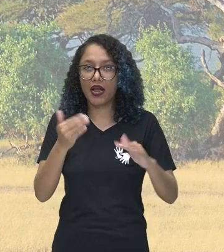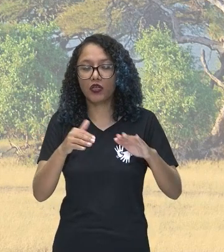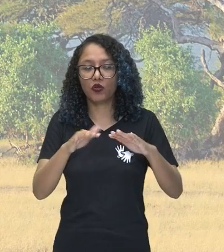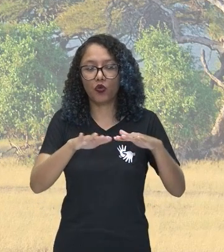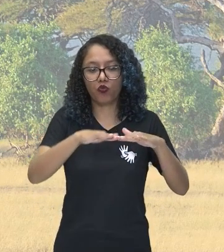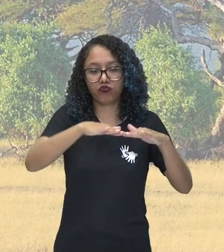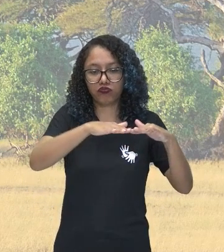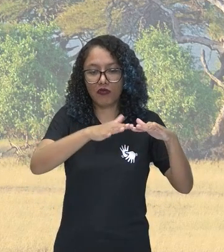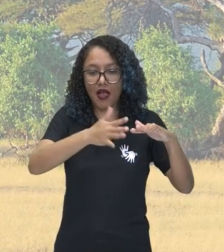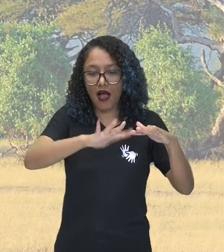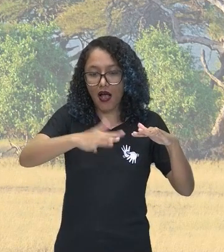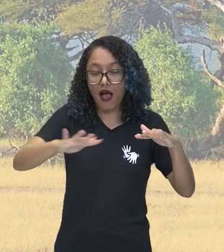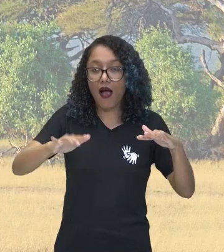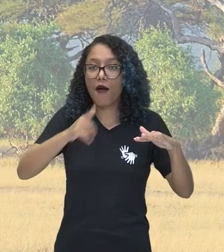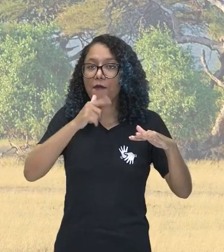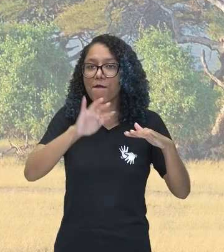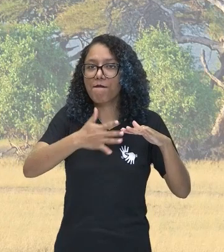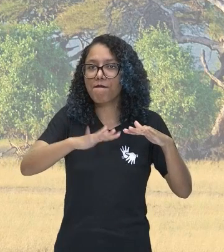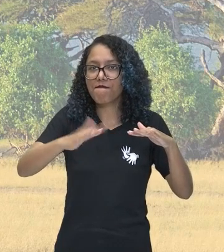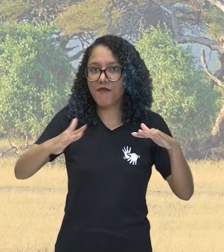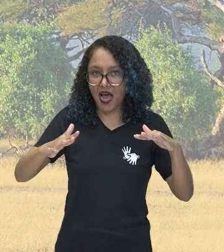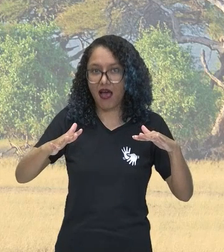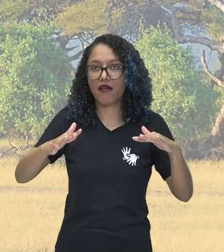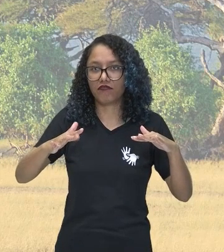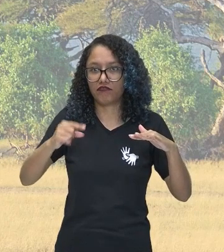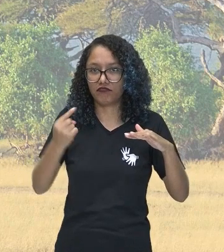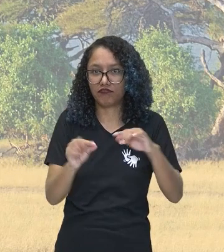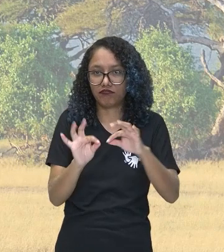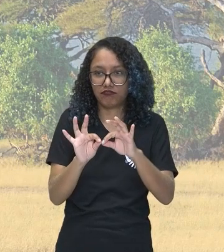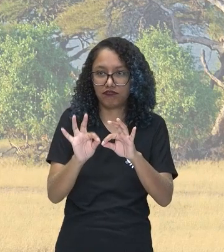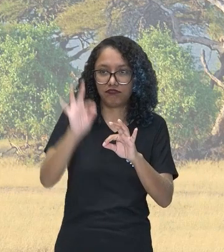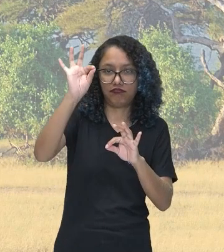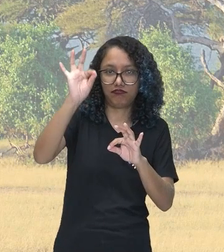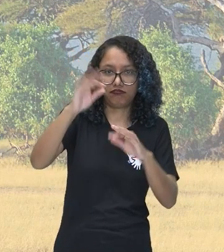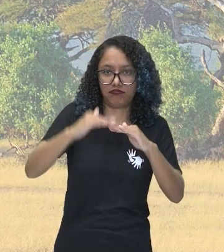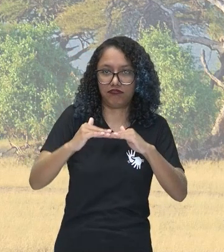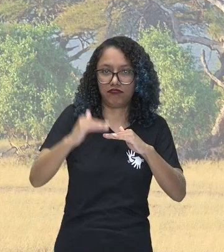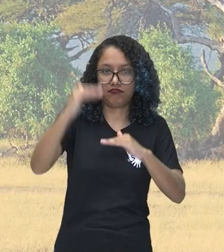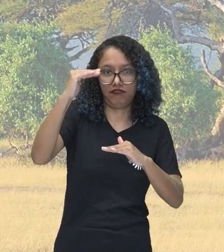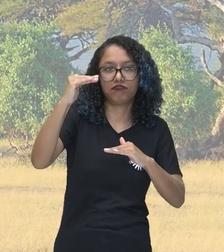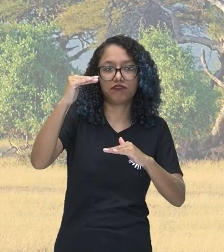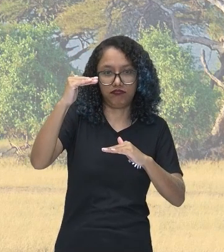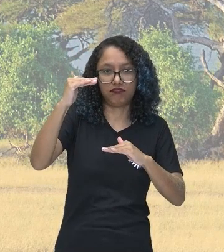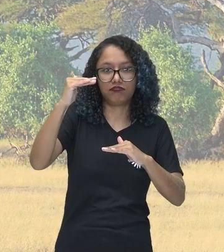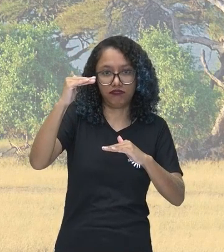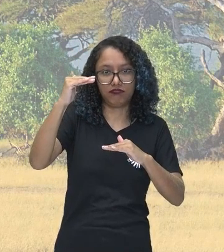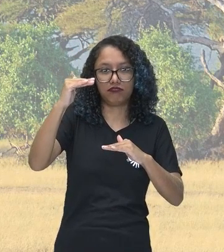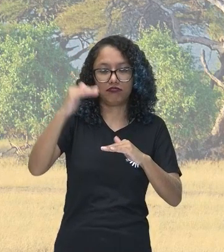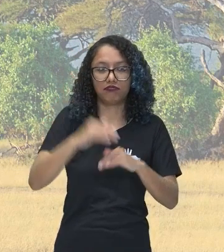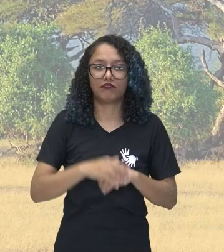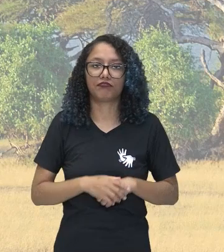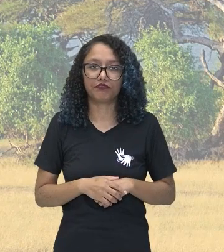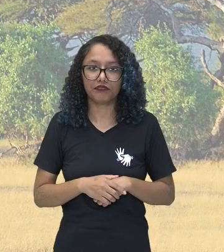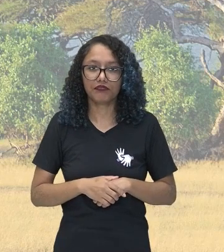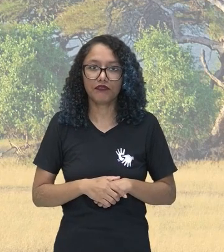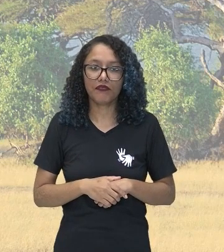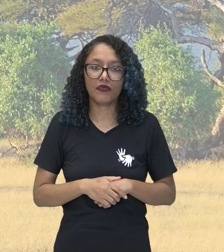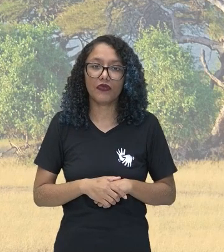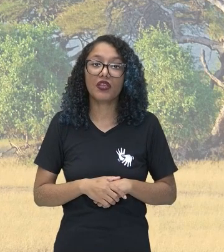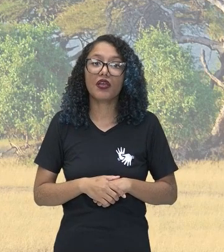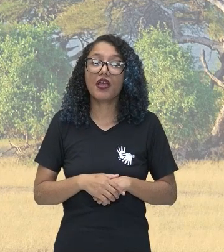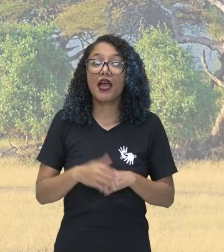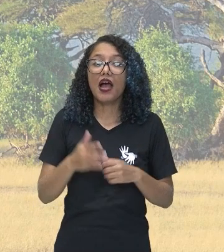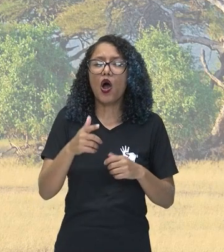ok? Esta porção, gente, vai estar localizada principalmente na parte leste do